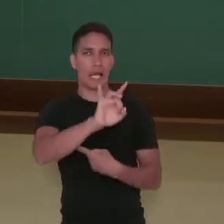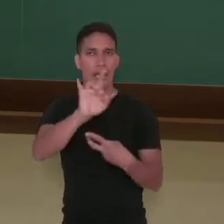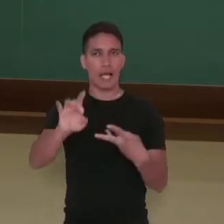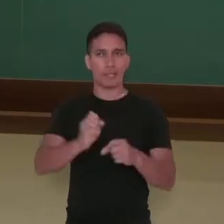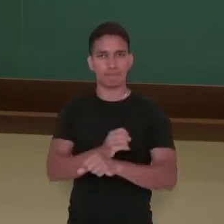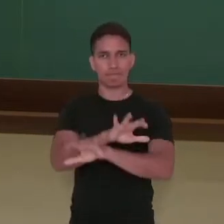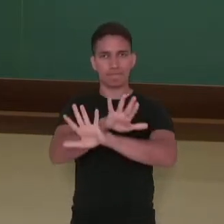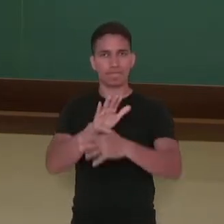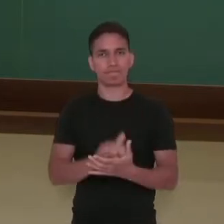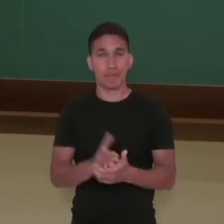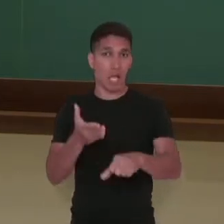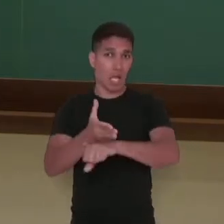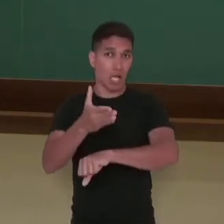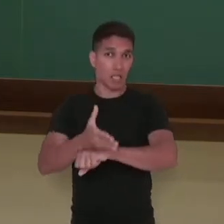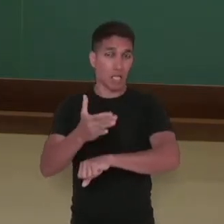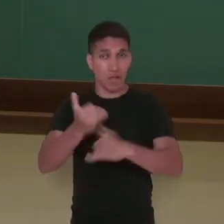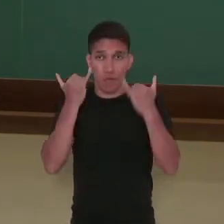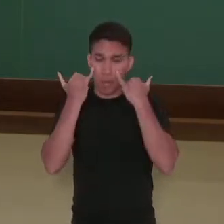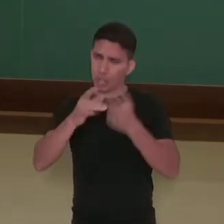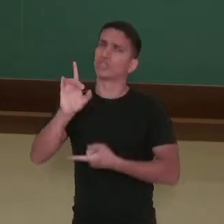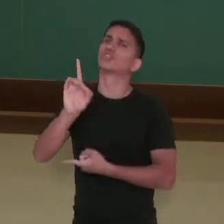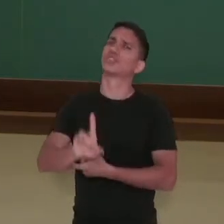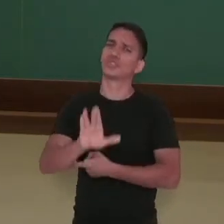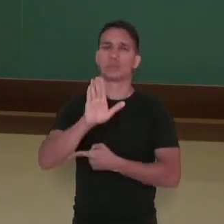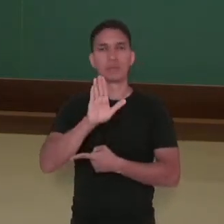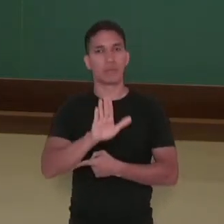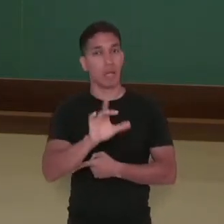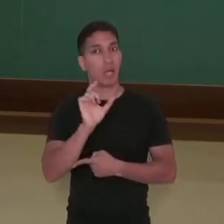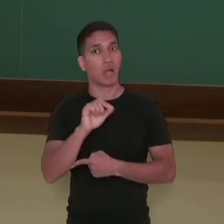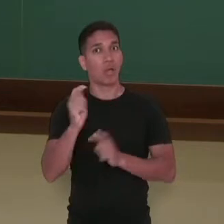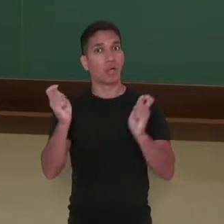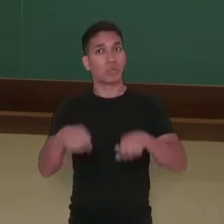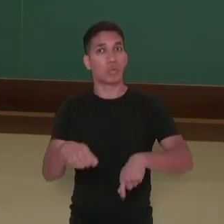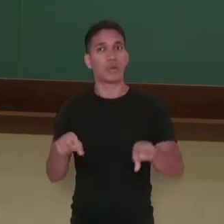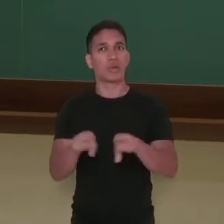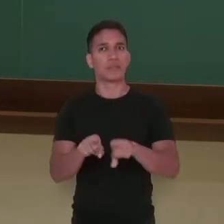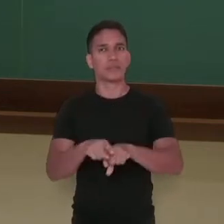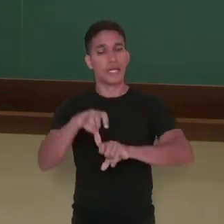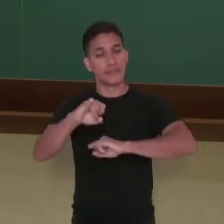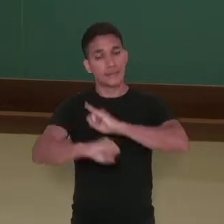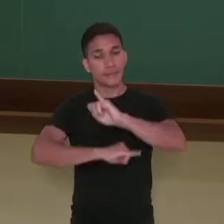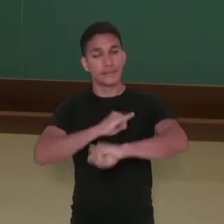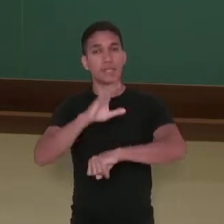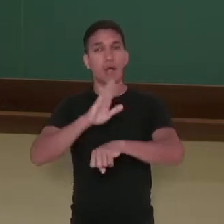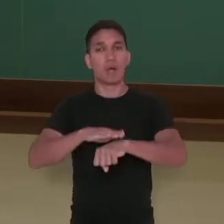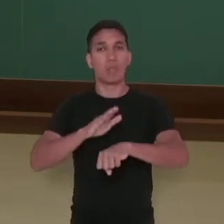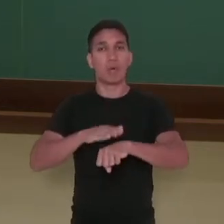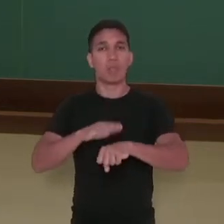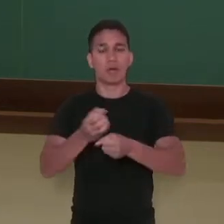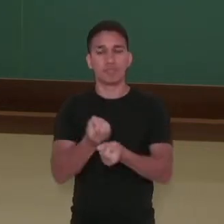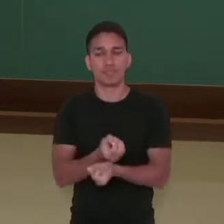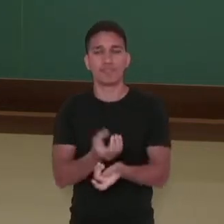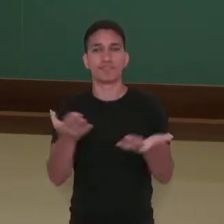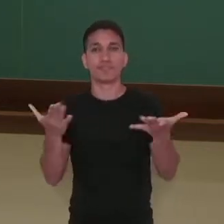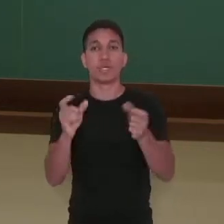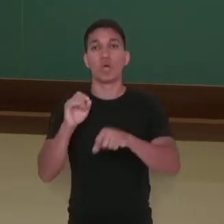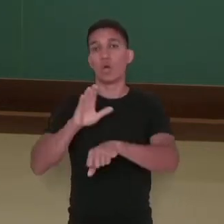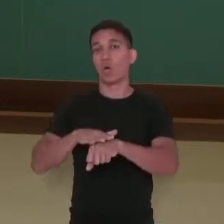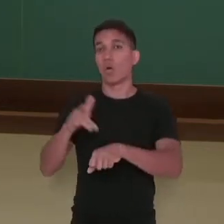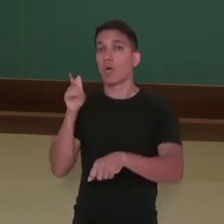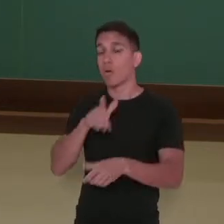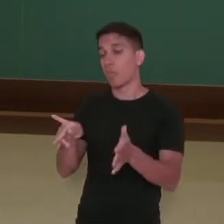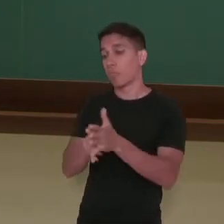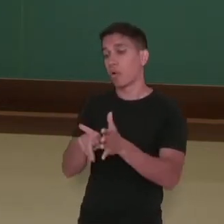Acesso à informação é um direito. No entanto, o potencial da internet para ampliar o grau de informação do indivíduo ainda